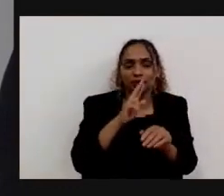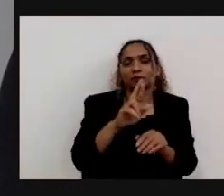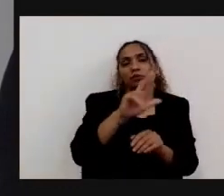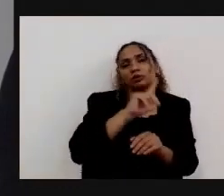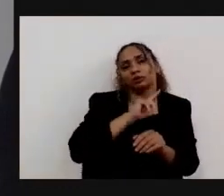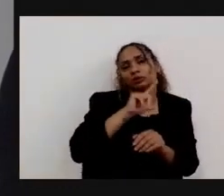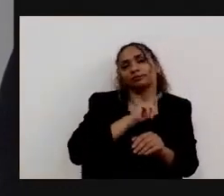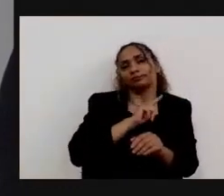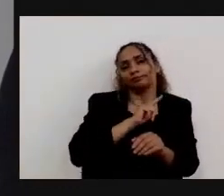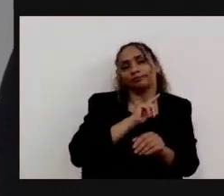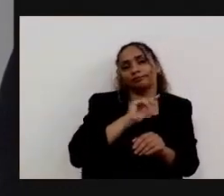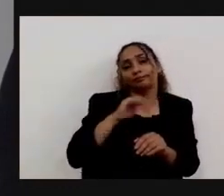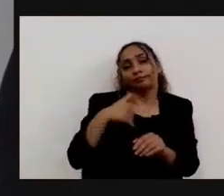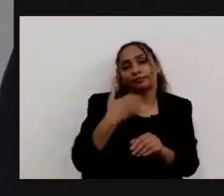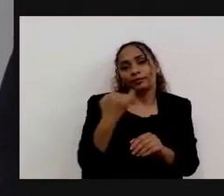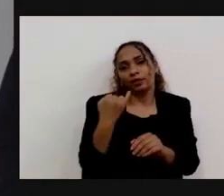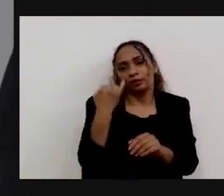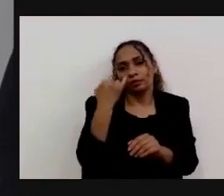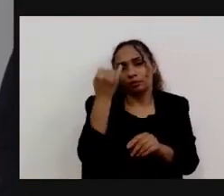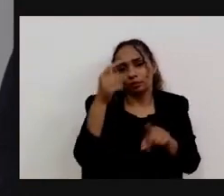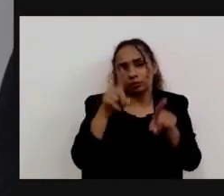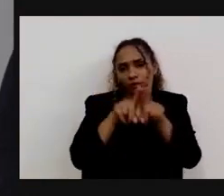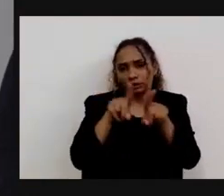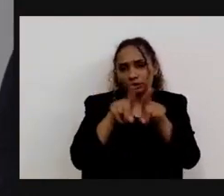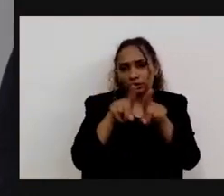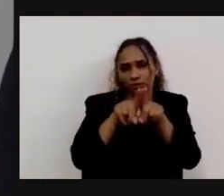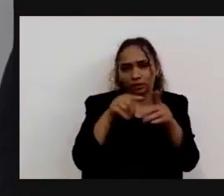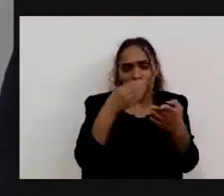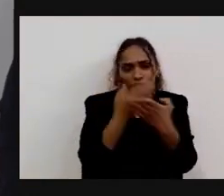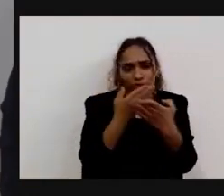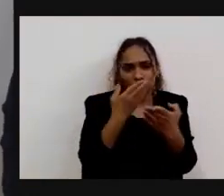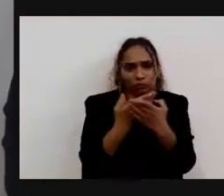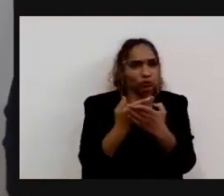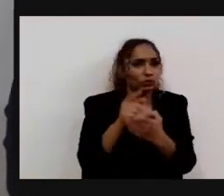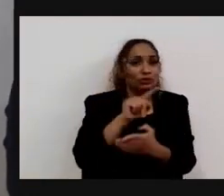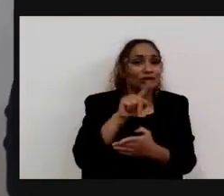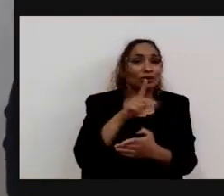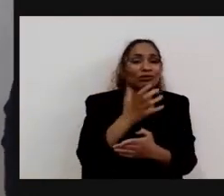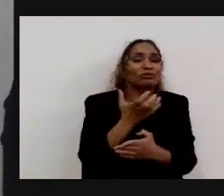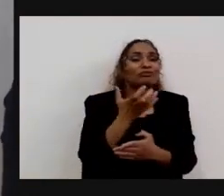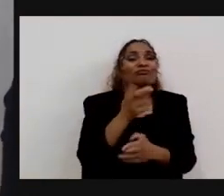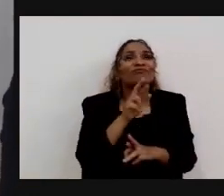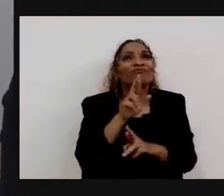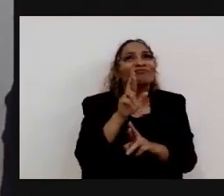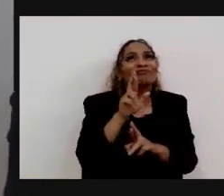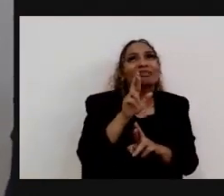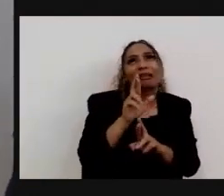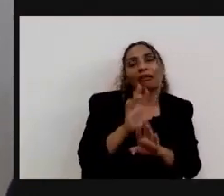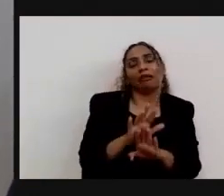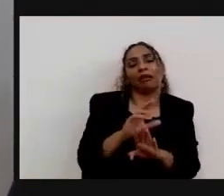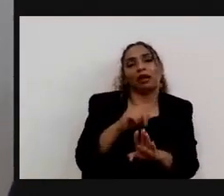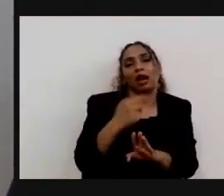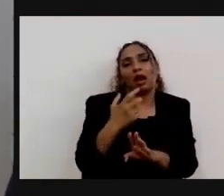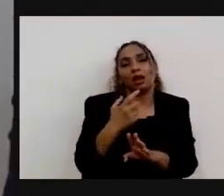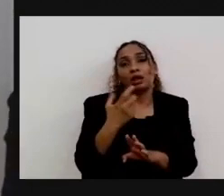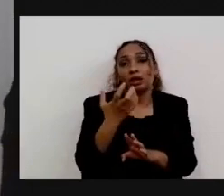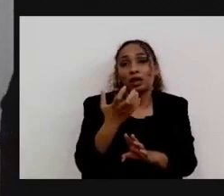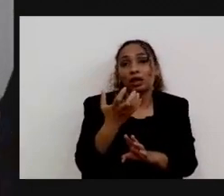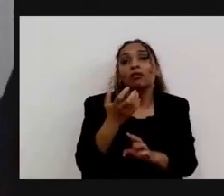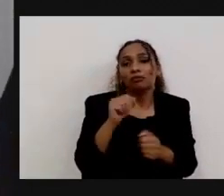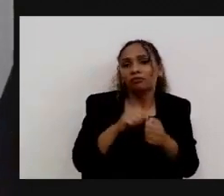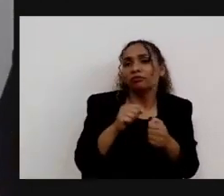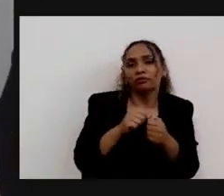então assim é importante também ao fazer os estudos não querer que aquilo saia o que a gente deseja